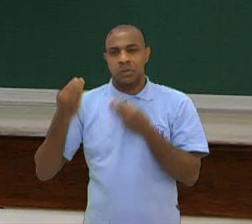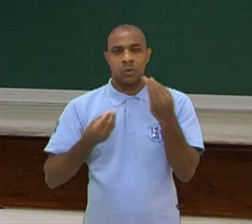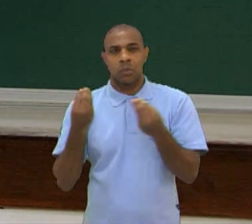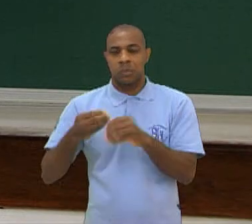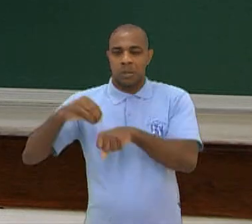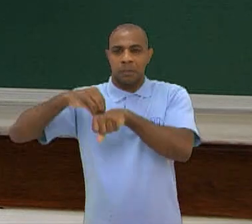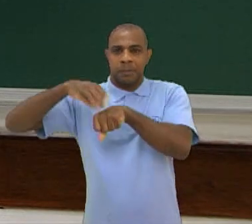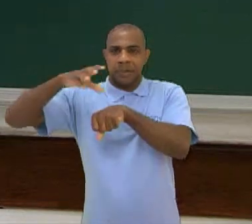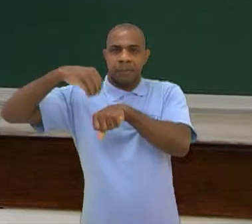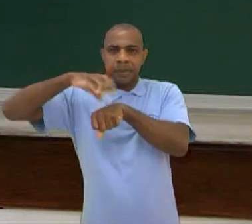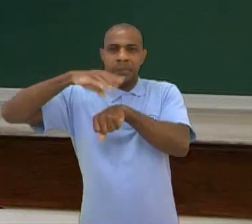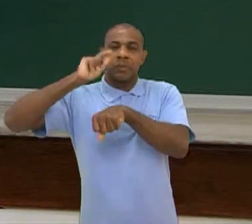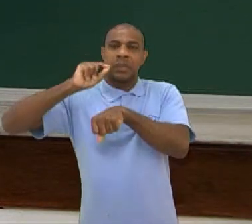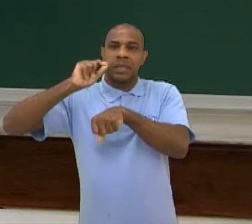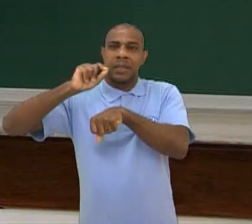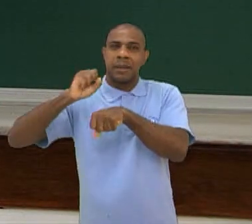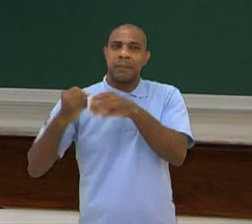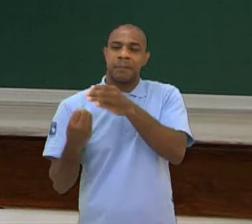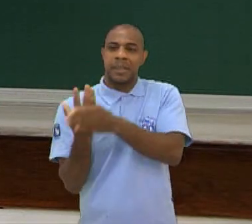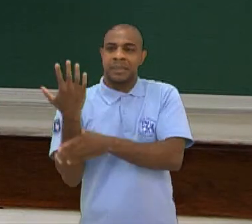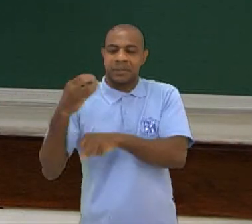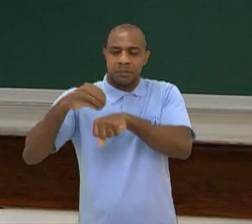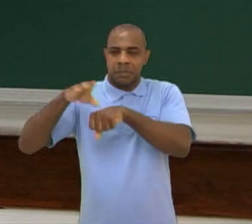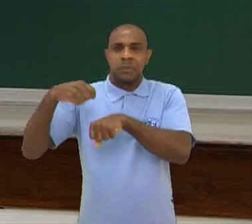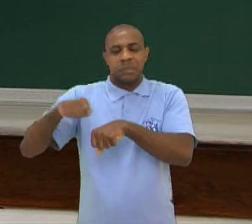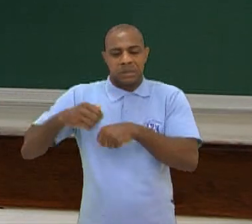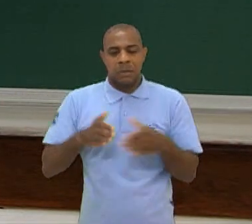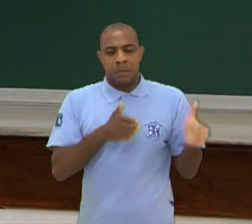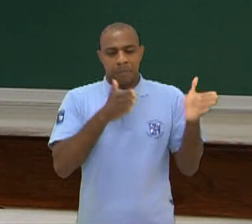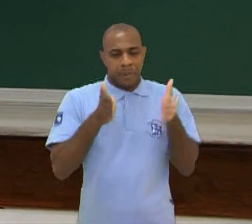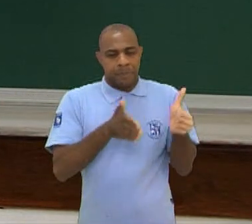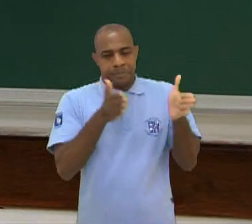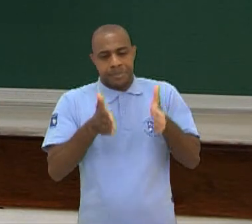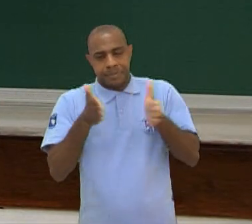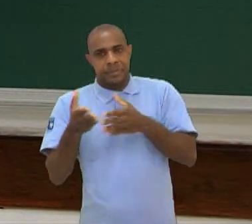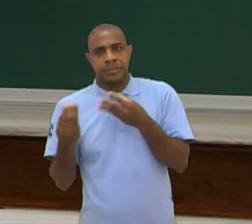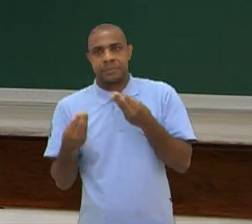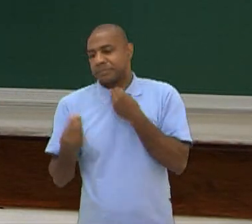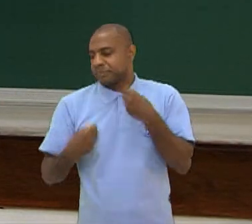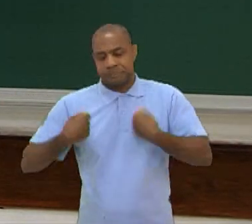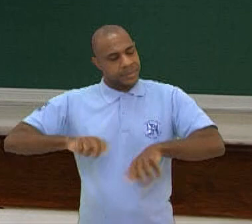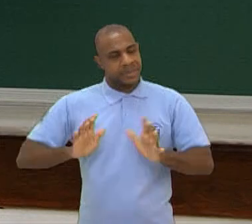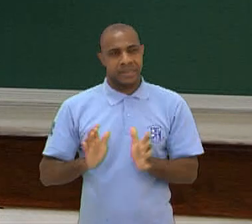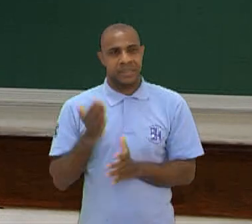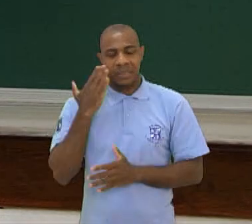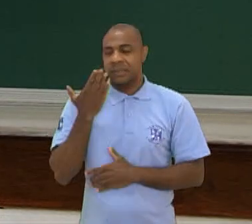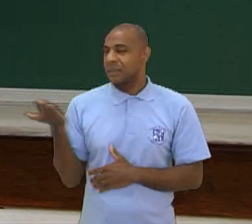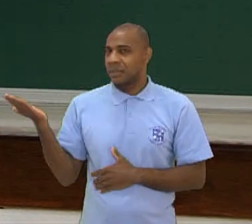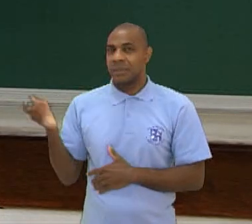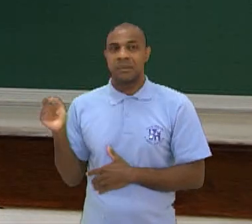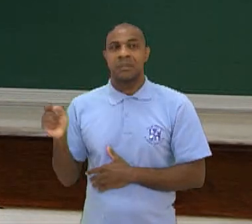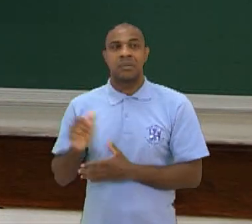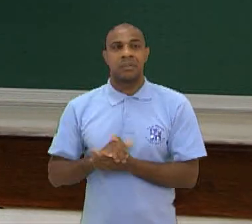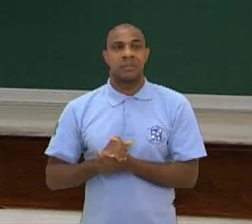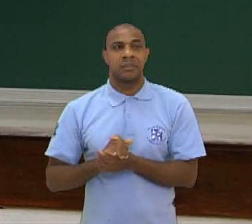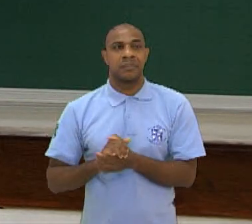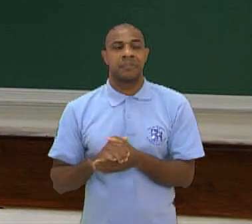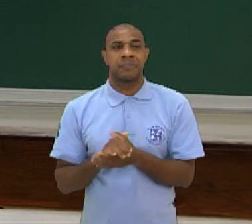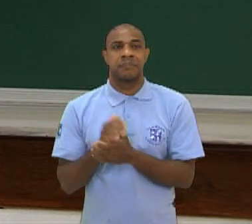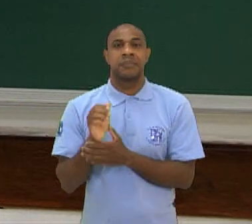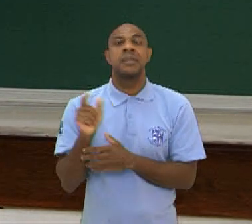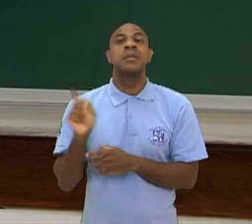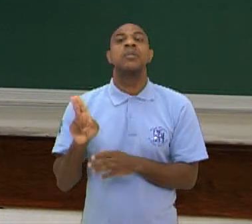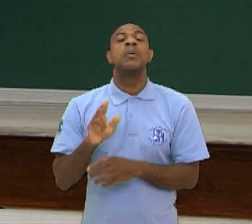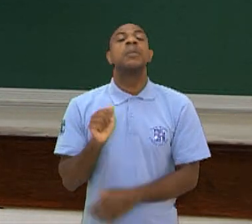libera ali direto para a planta. Ela não tem que passar por aqueles outros processos todos que a gente falou, bem complicadinhos, inclusive. Isso a gente chama de adubação verde